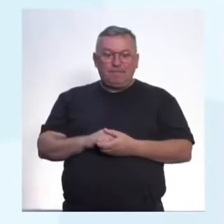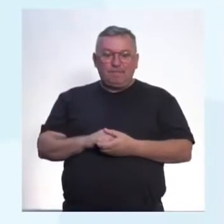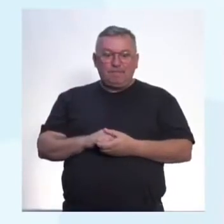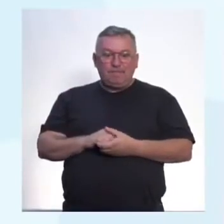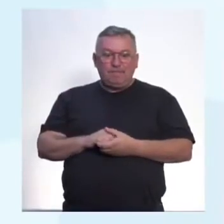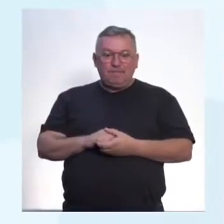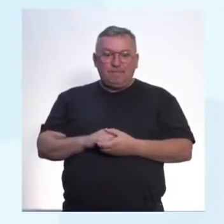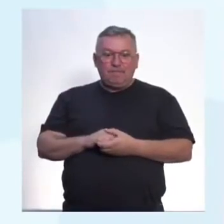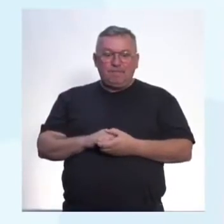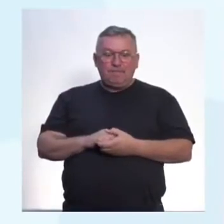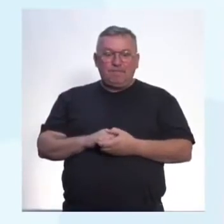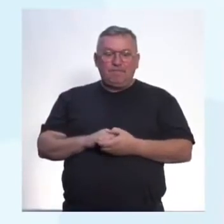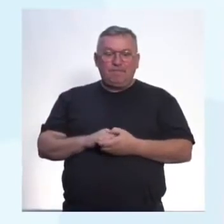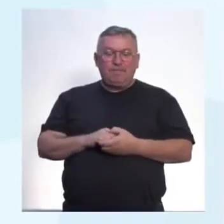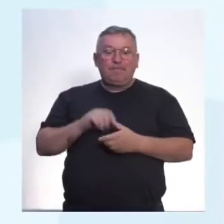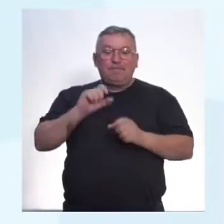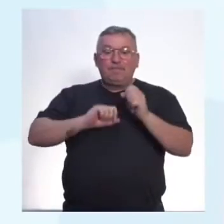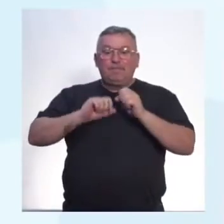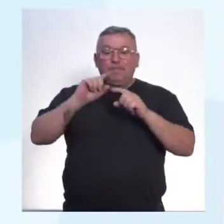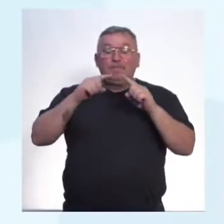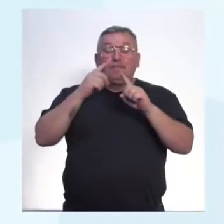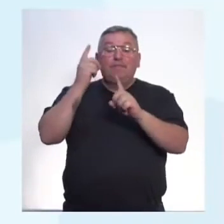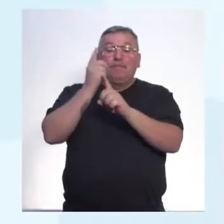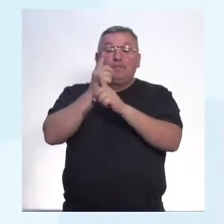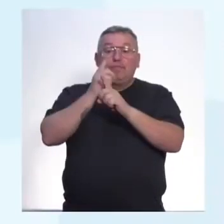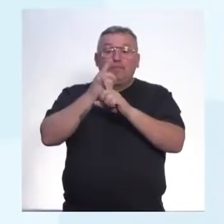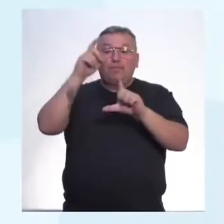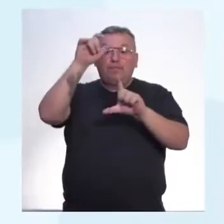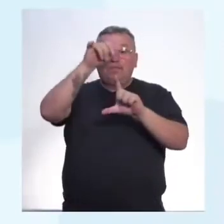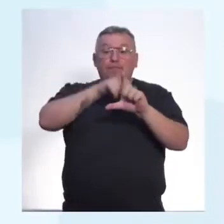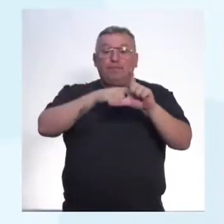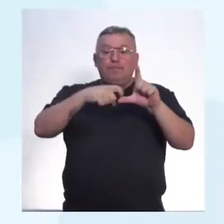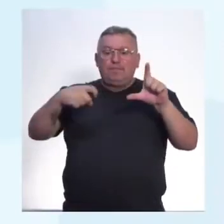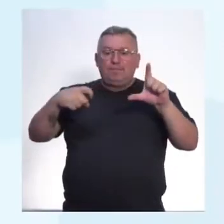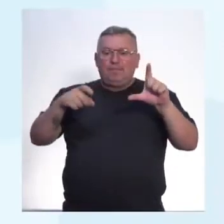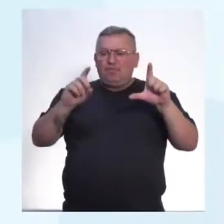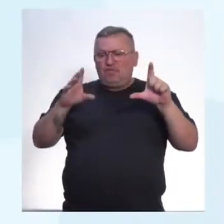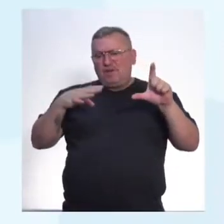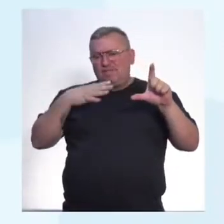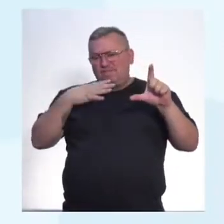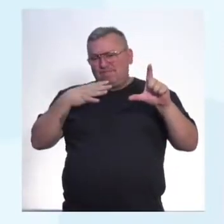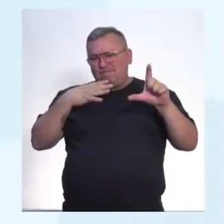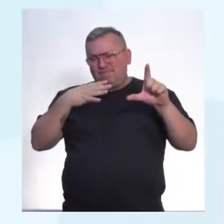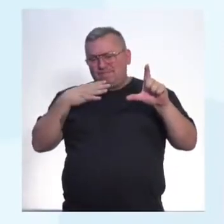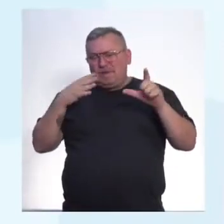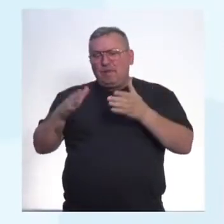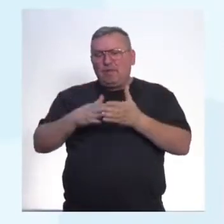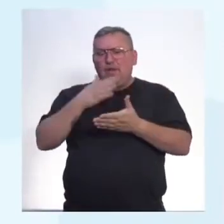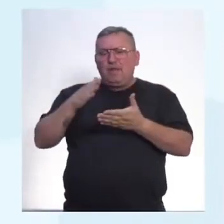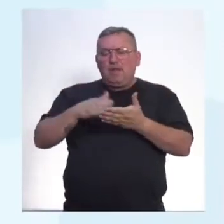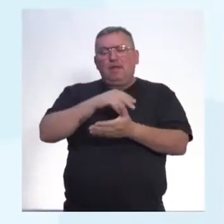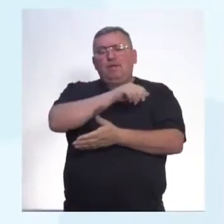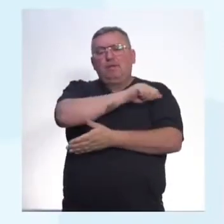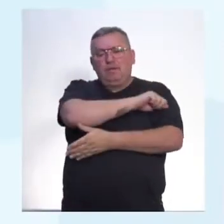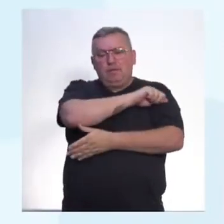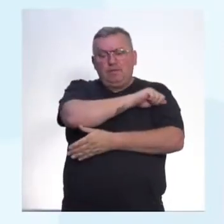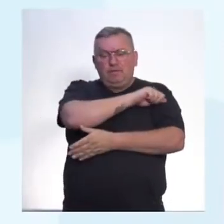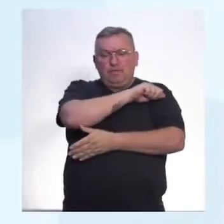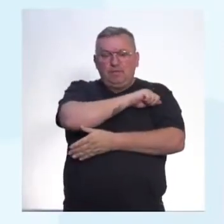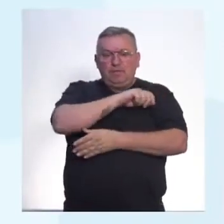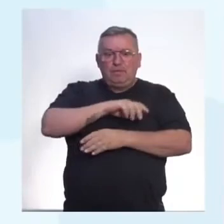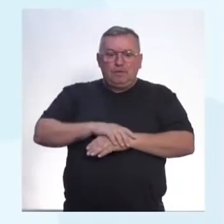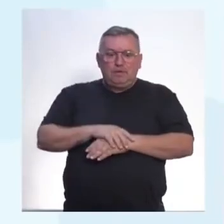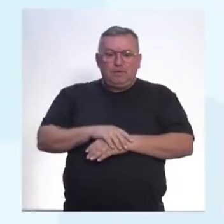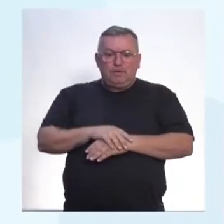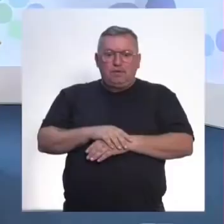vamos beleza, lá. Tá? Então, ó, a ideia da localização dos planos. Isso aqui não é novidade para vocês, está lá no caderno do aluno, ó, volume 3,